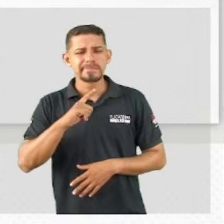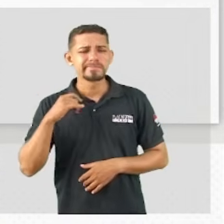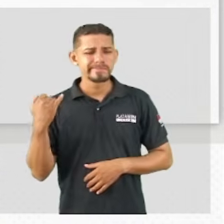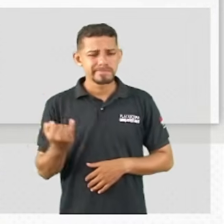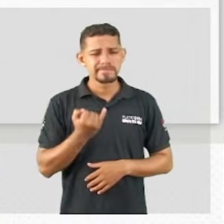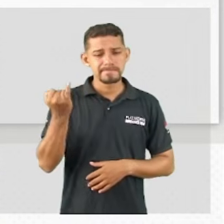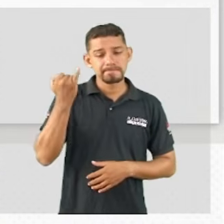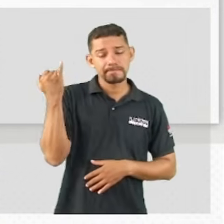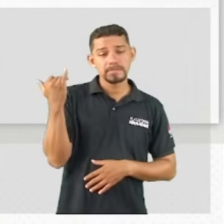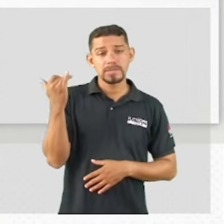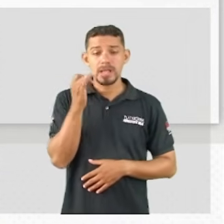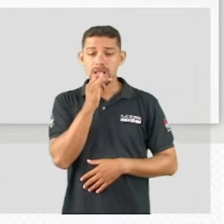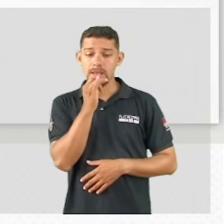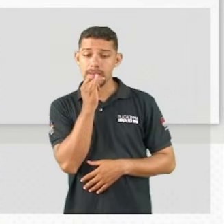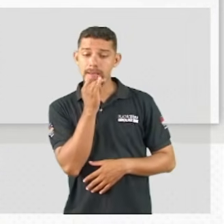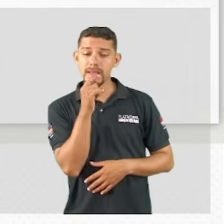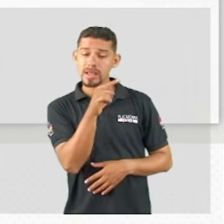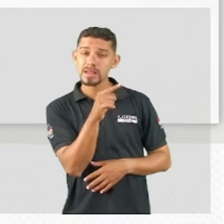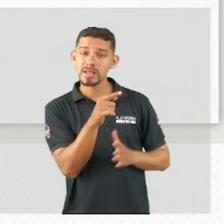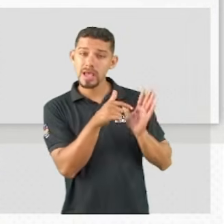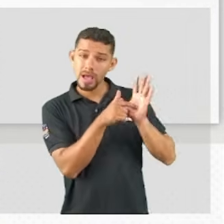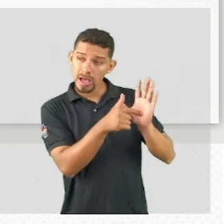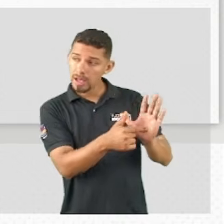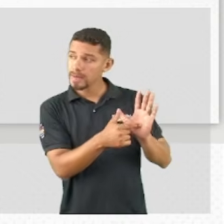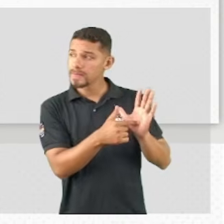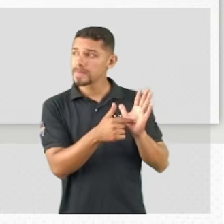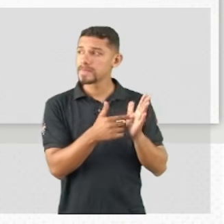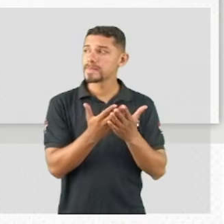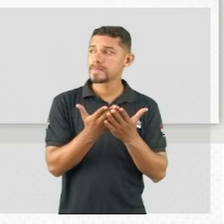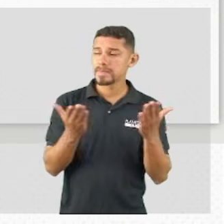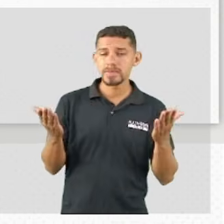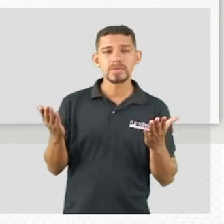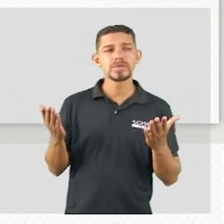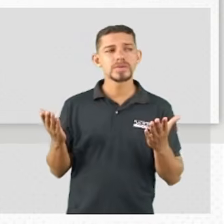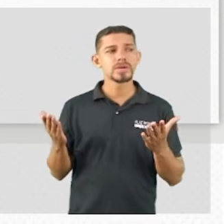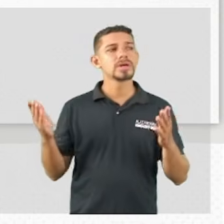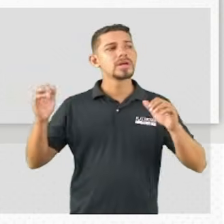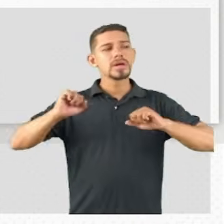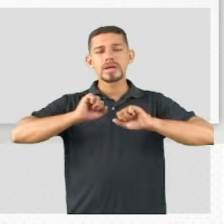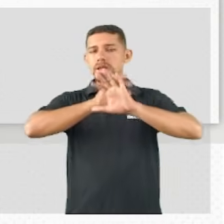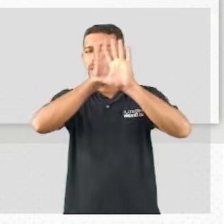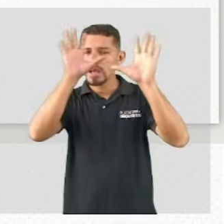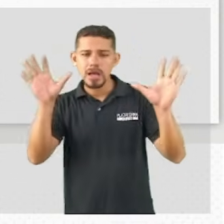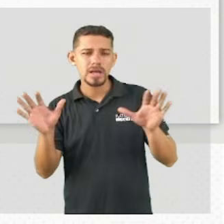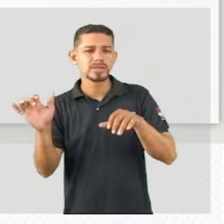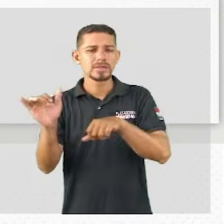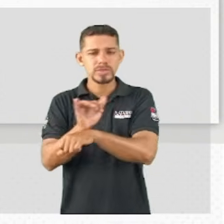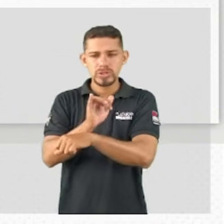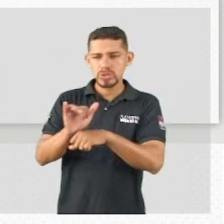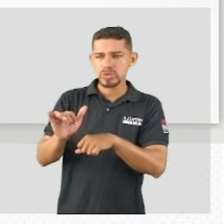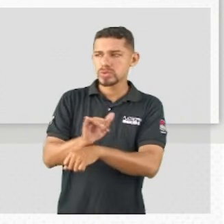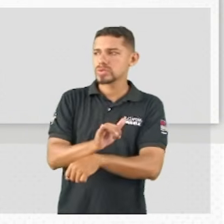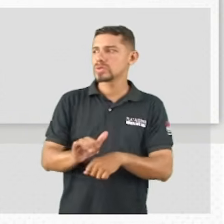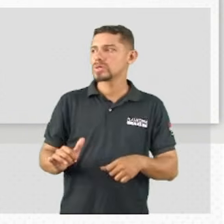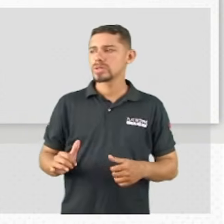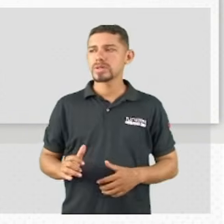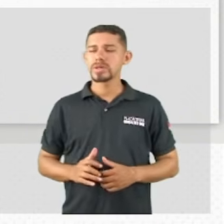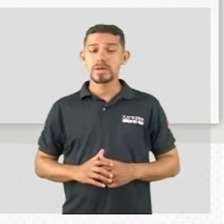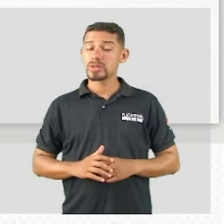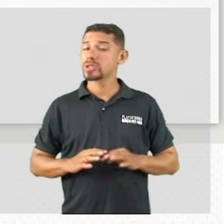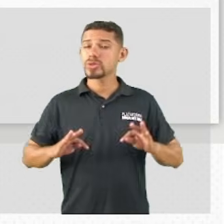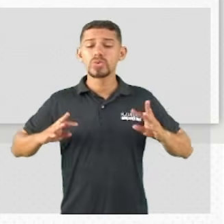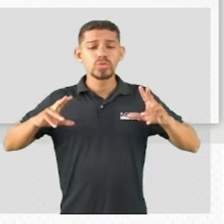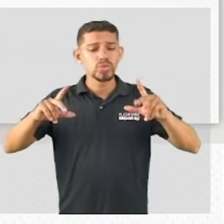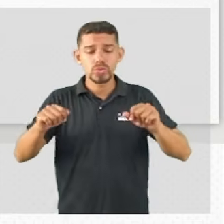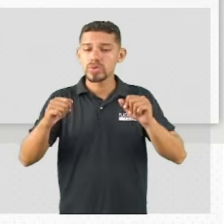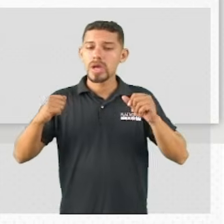coerência, justamente para a apresentação de ideias e de forma clara, bem estruturada. Isso tudo